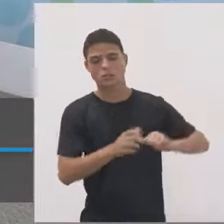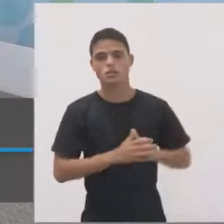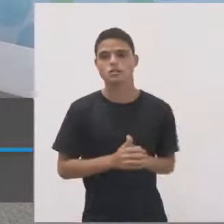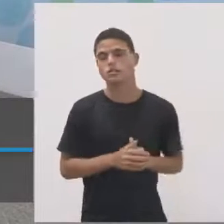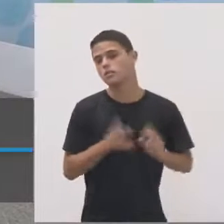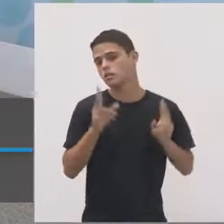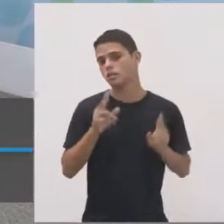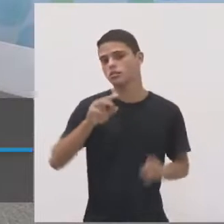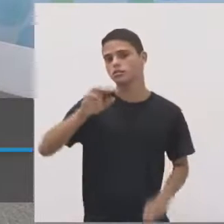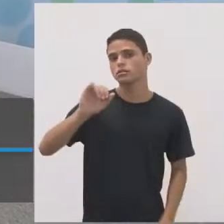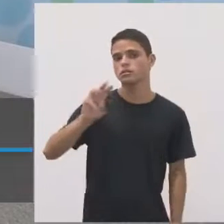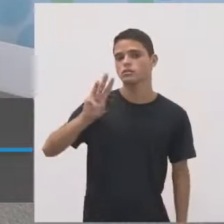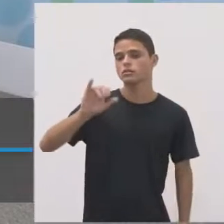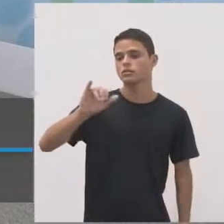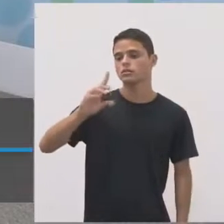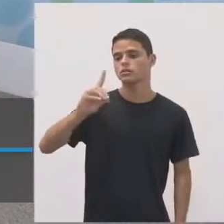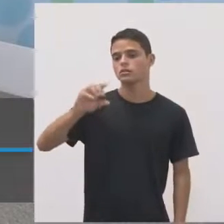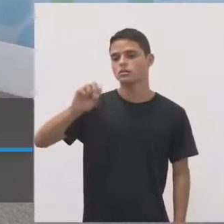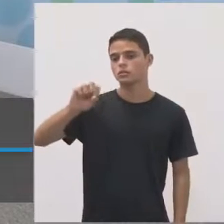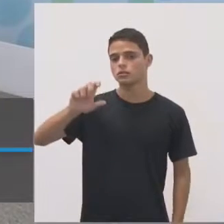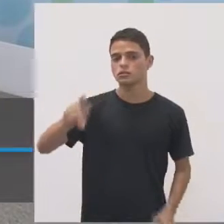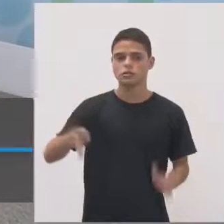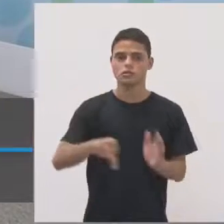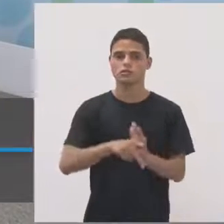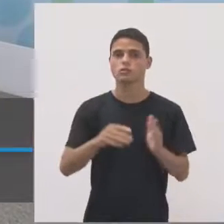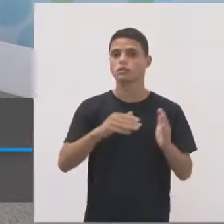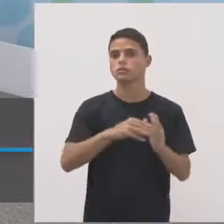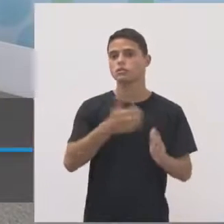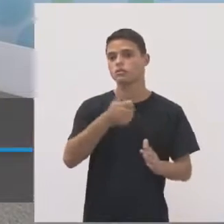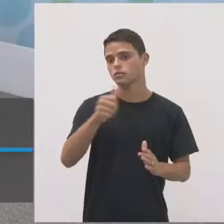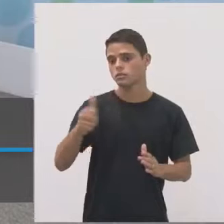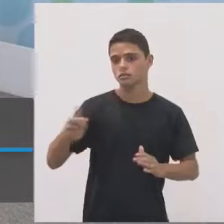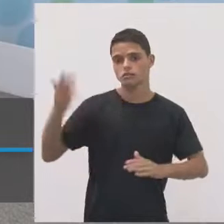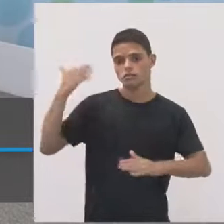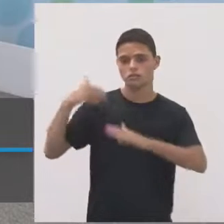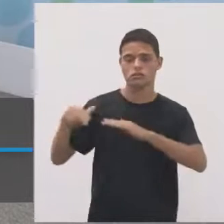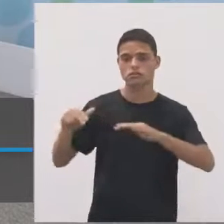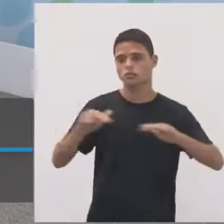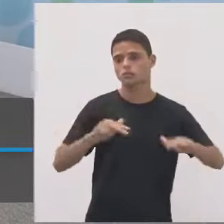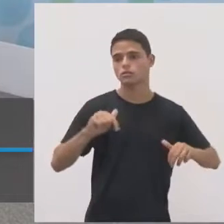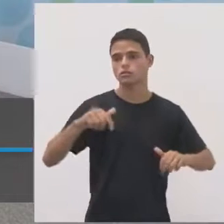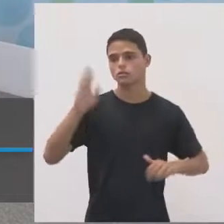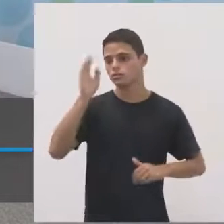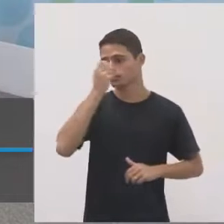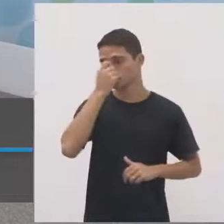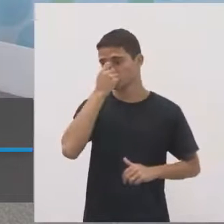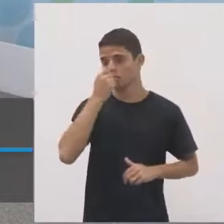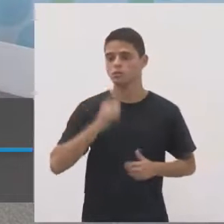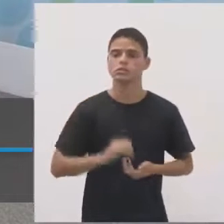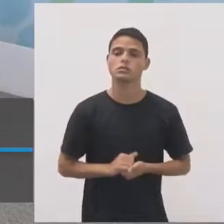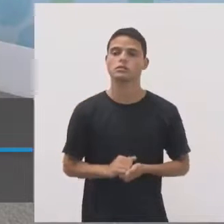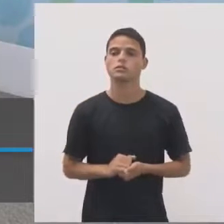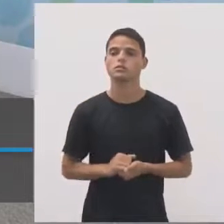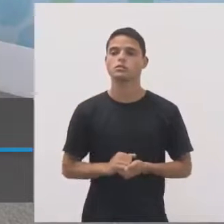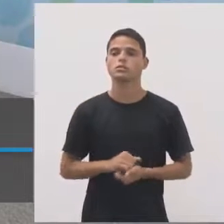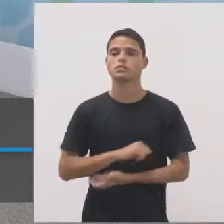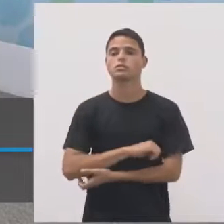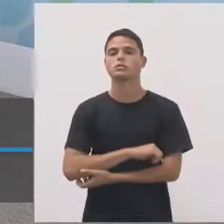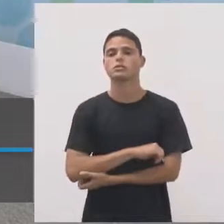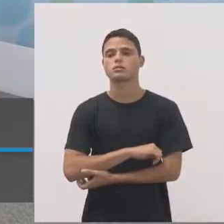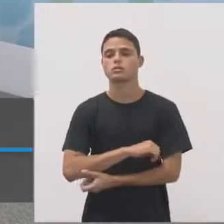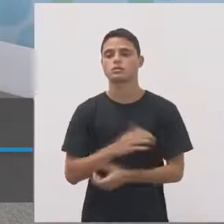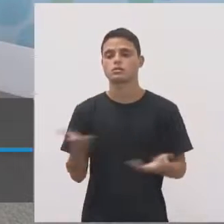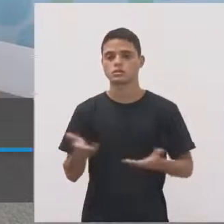do Windows hoje. O Windows está na versão 11, chegou já a versão 11 semana passada aqui no Brasil. Então, hoje nós utilizamos